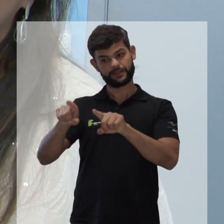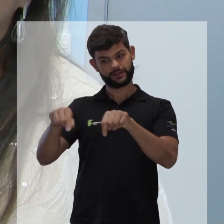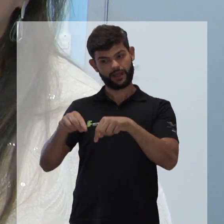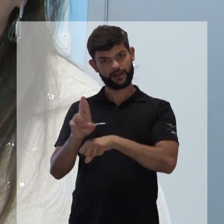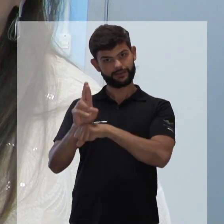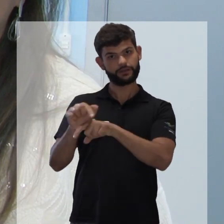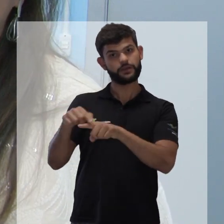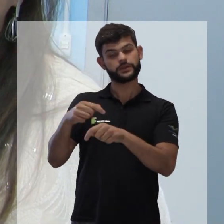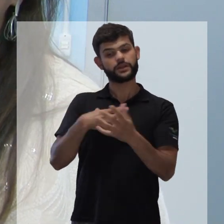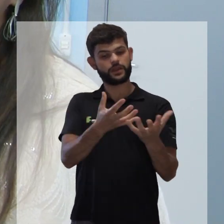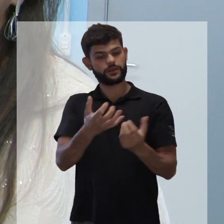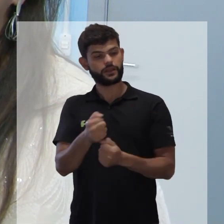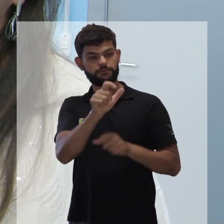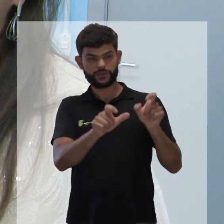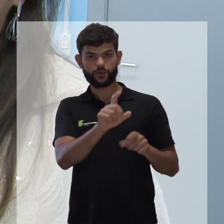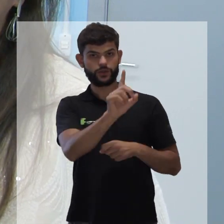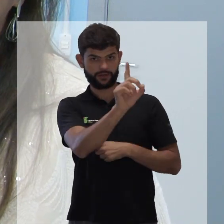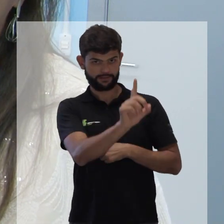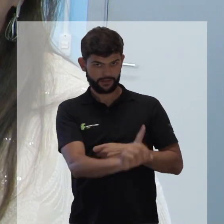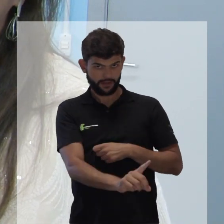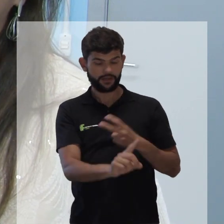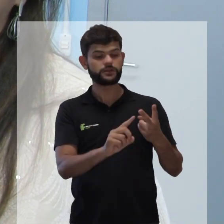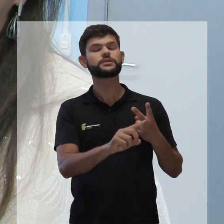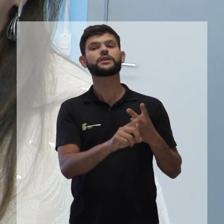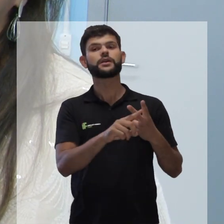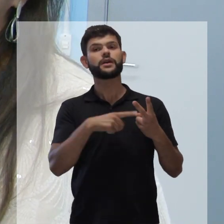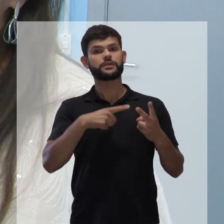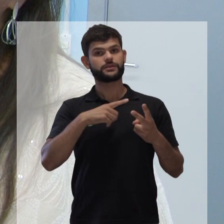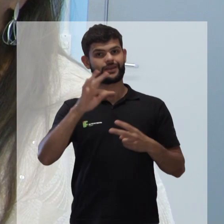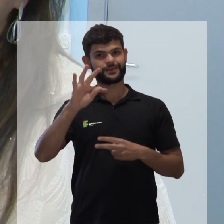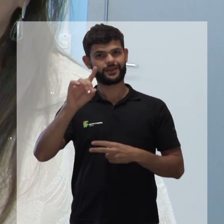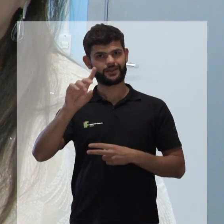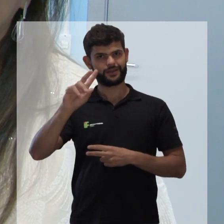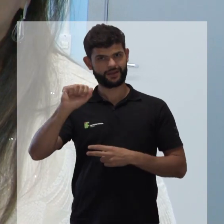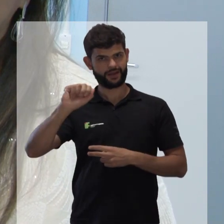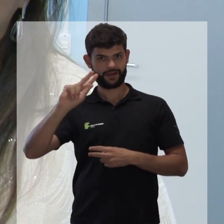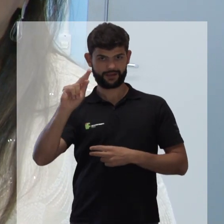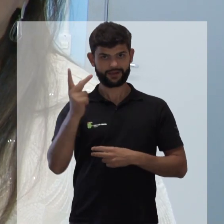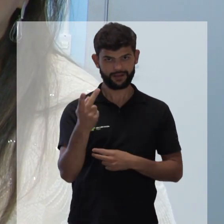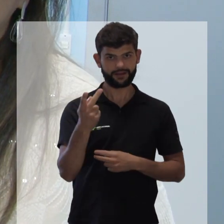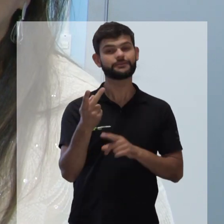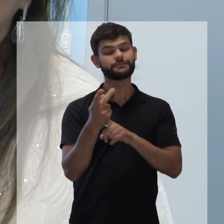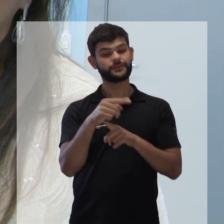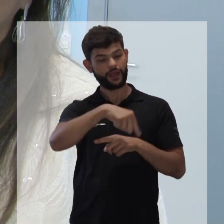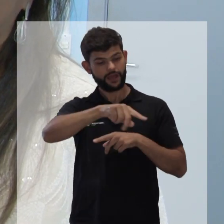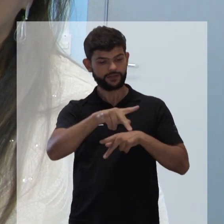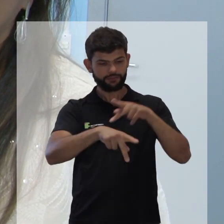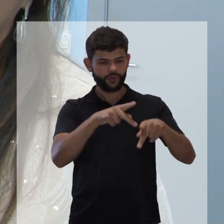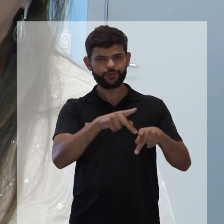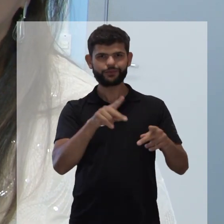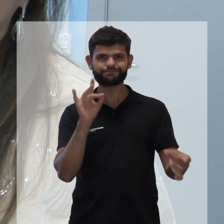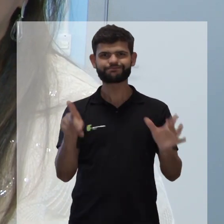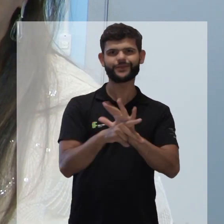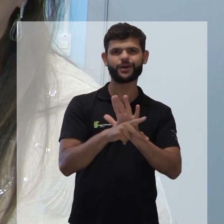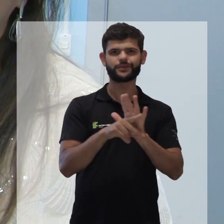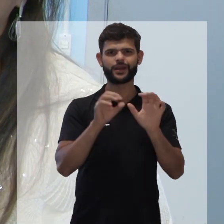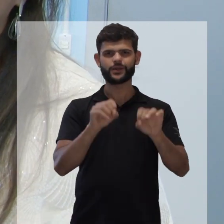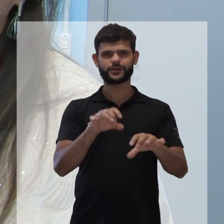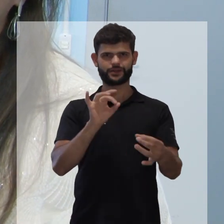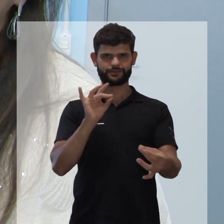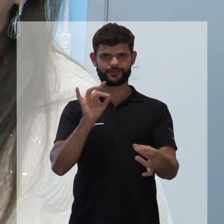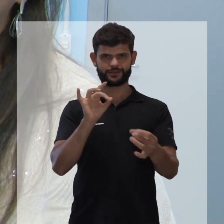atender estudantes com deficiência, com altas habilidades de superdotação, transtornos globais do desenvolvimento. Então, esse público-alvo da educação